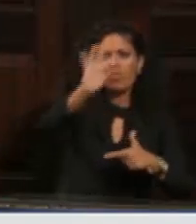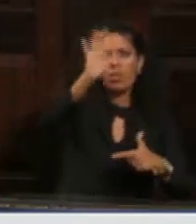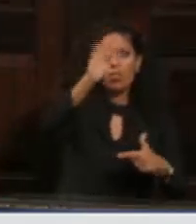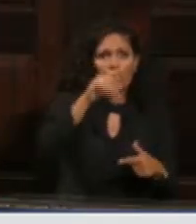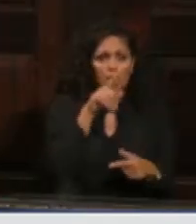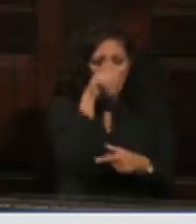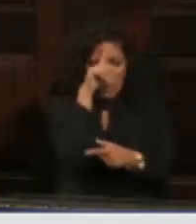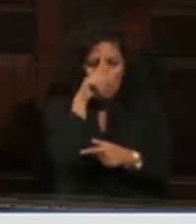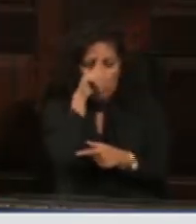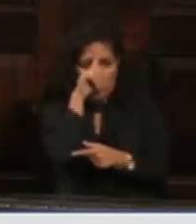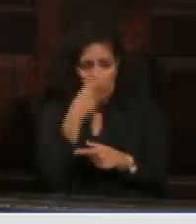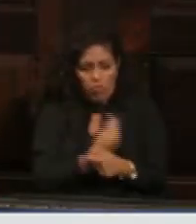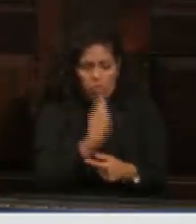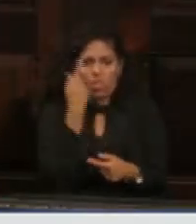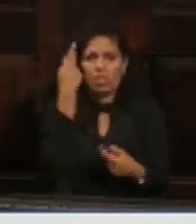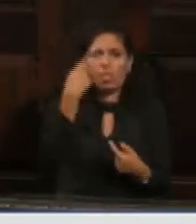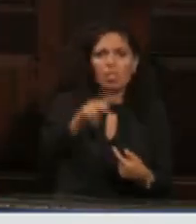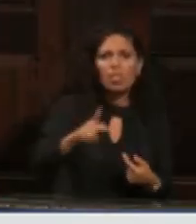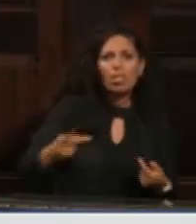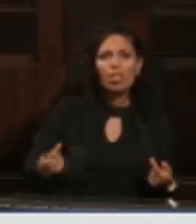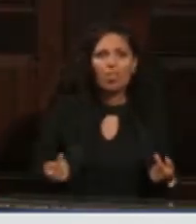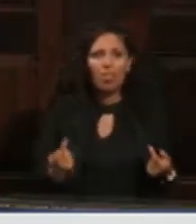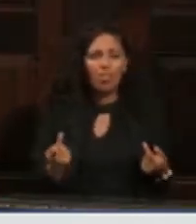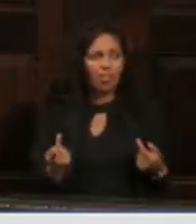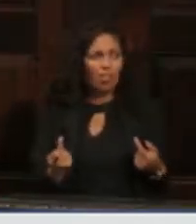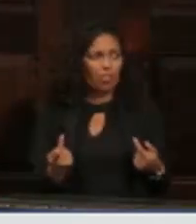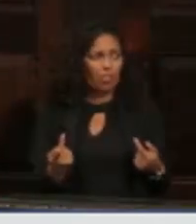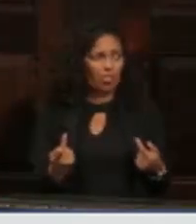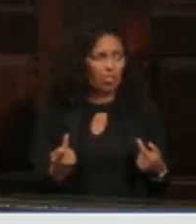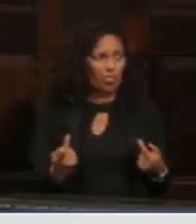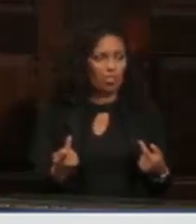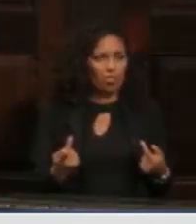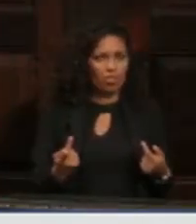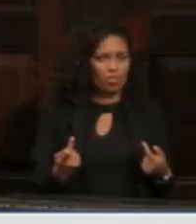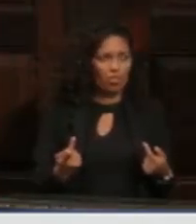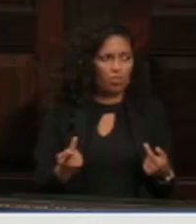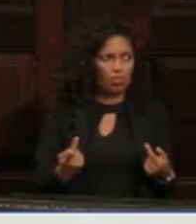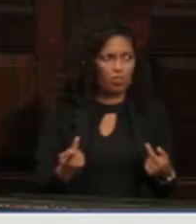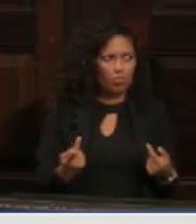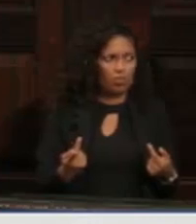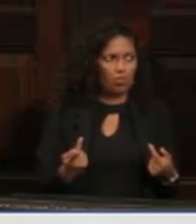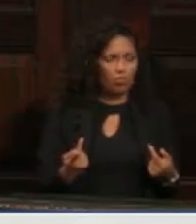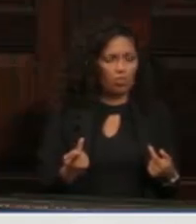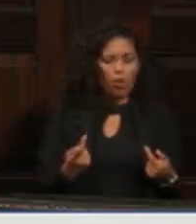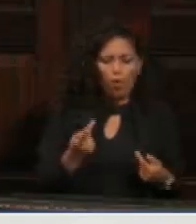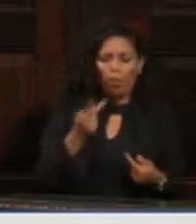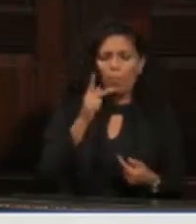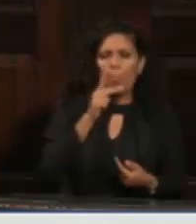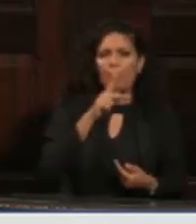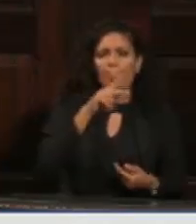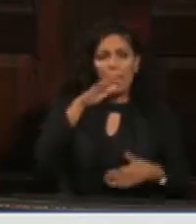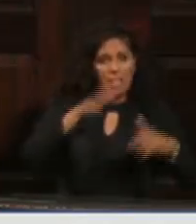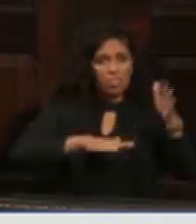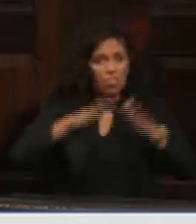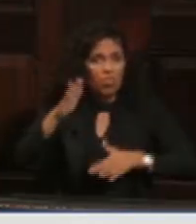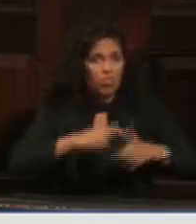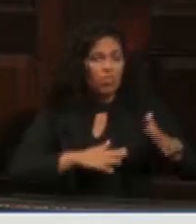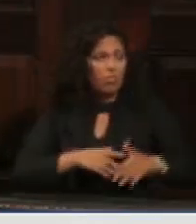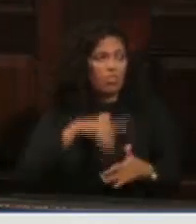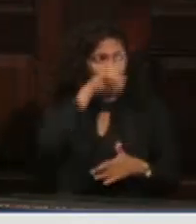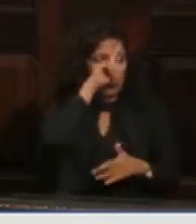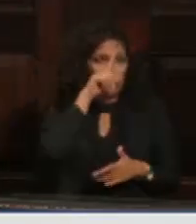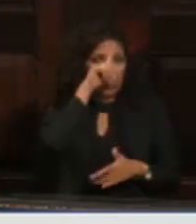suas vidas e a vida de seus alunos, seus colegas profissionais de educação, estão colocadas sob alto risco, alta periculosidade,